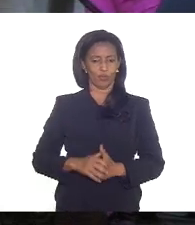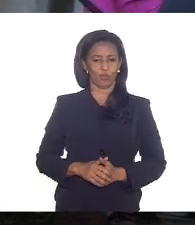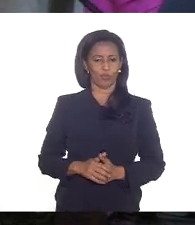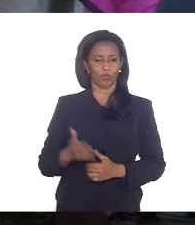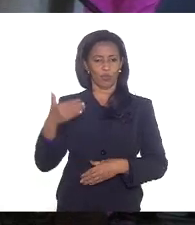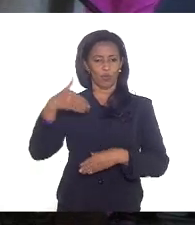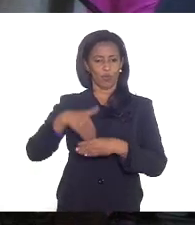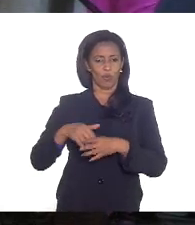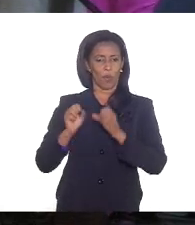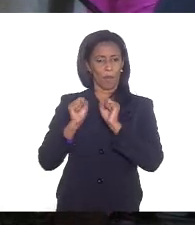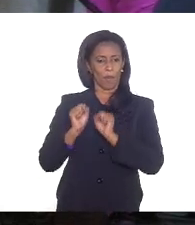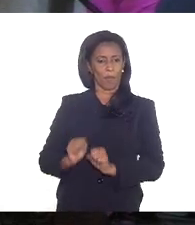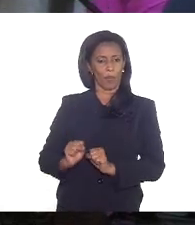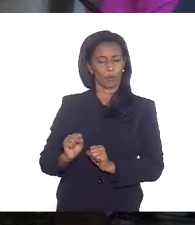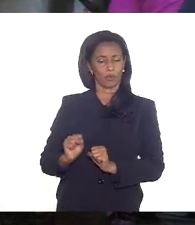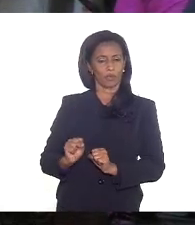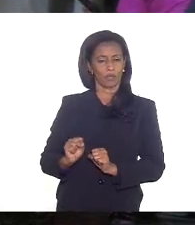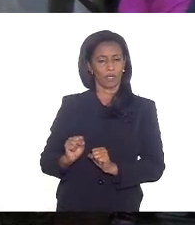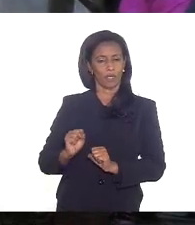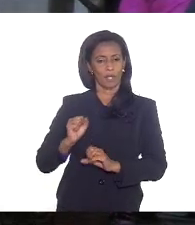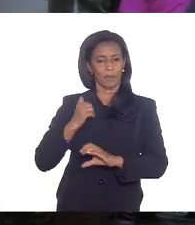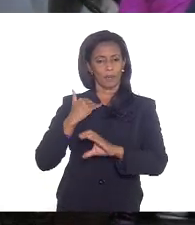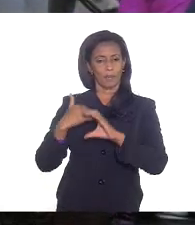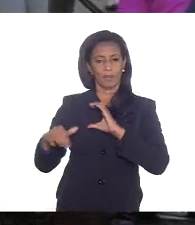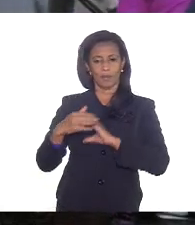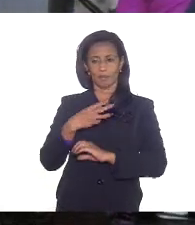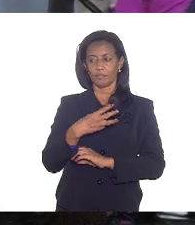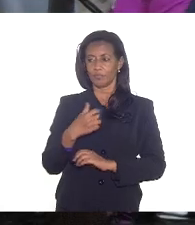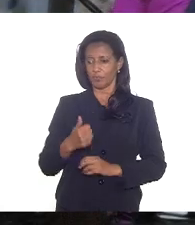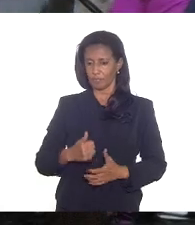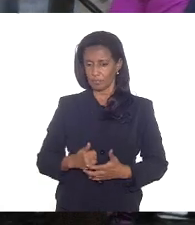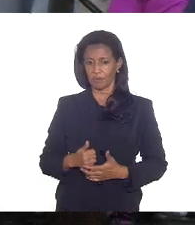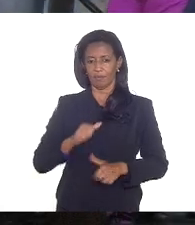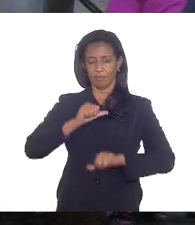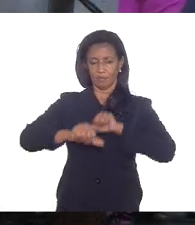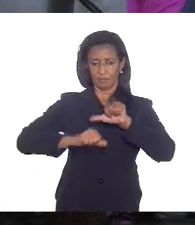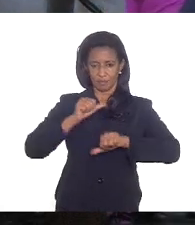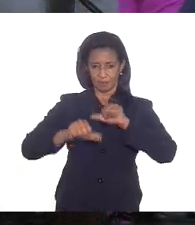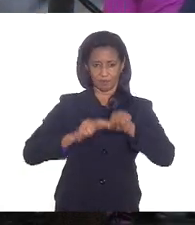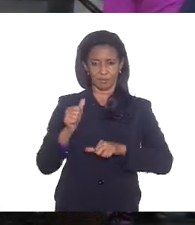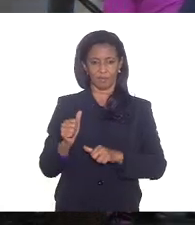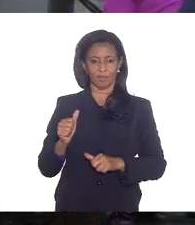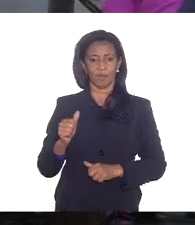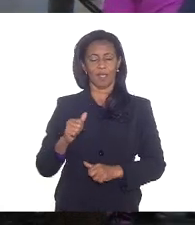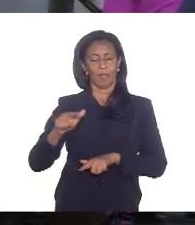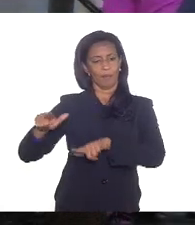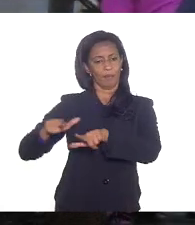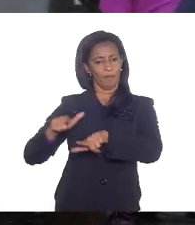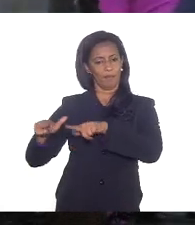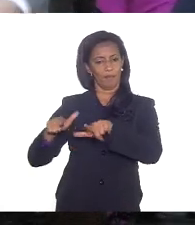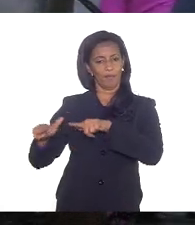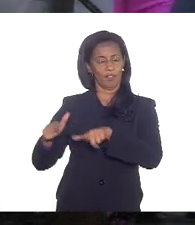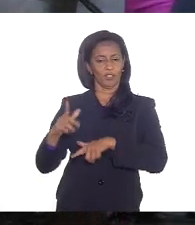de autoria do Poder Judiciário mensagem número 3 de 21 transforma cargos de Juiz de Direito em